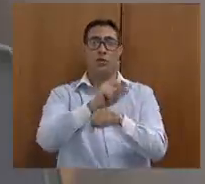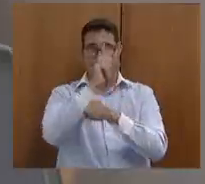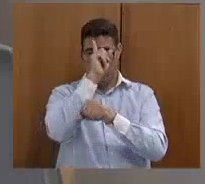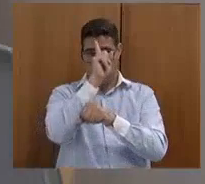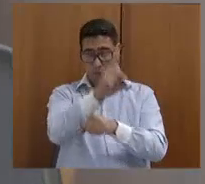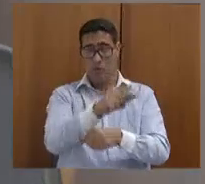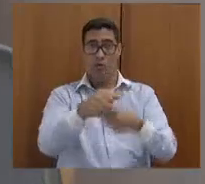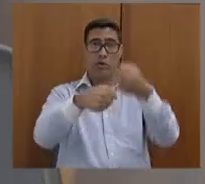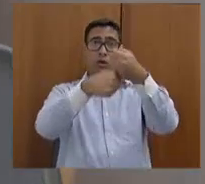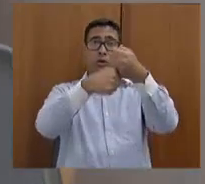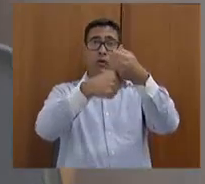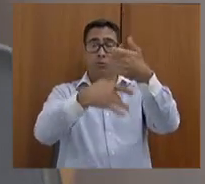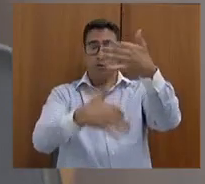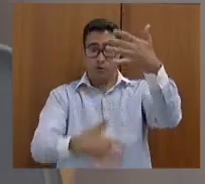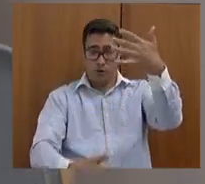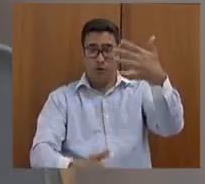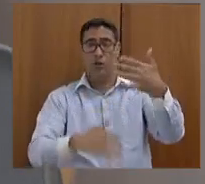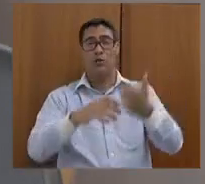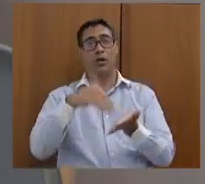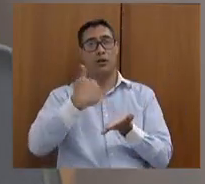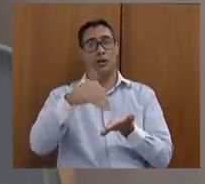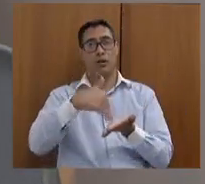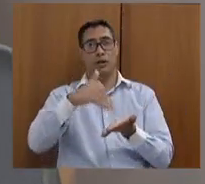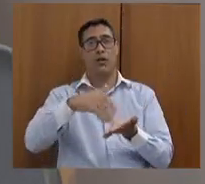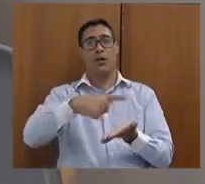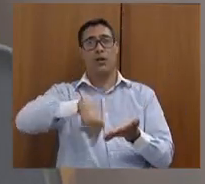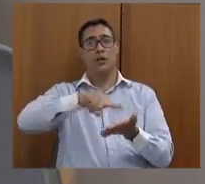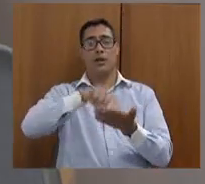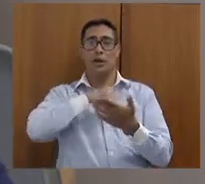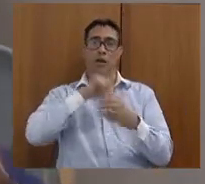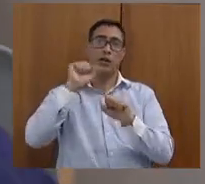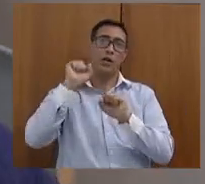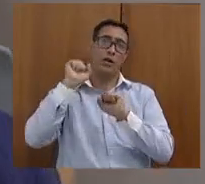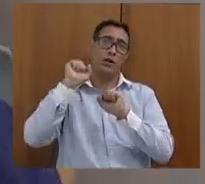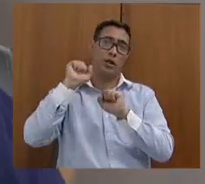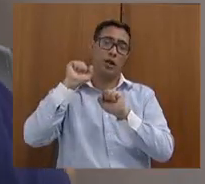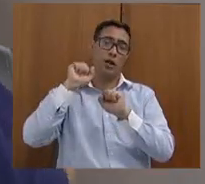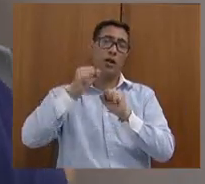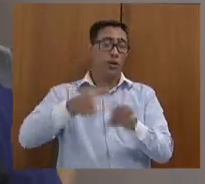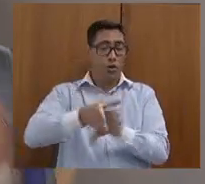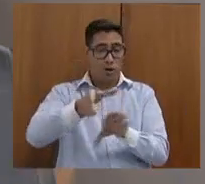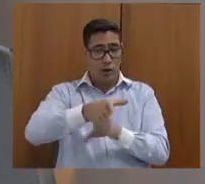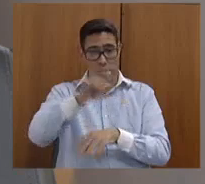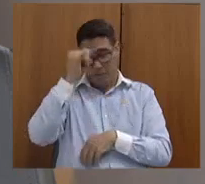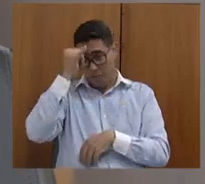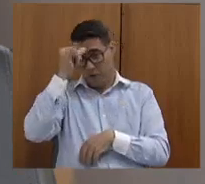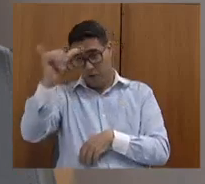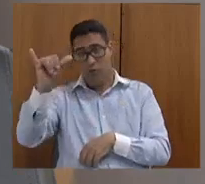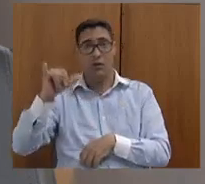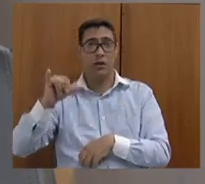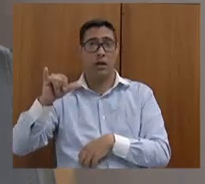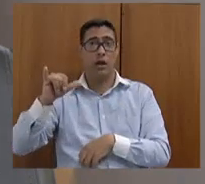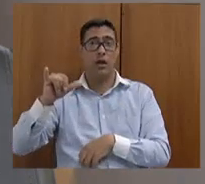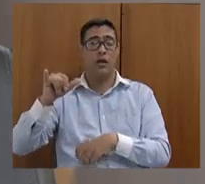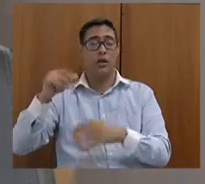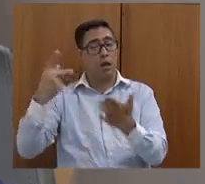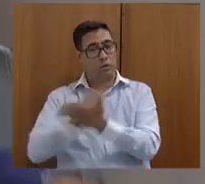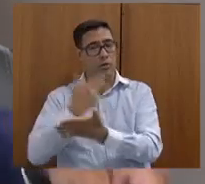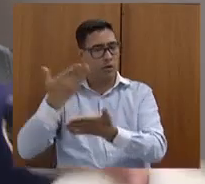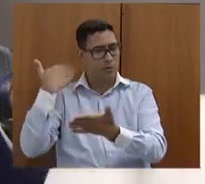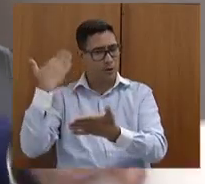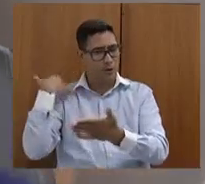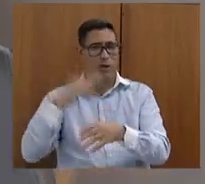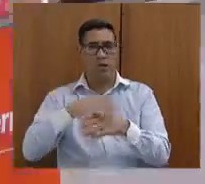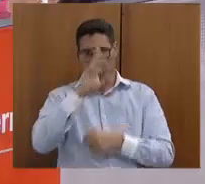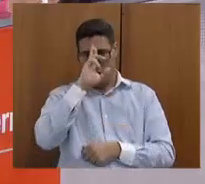que a secretaria esta educação está orientando para evitar exatamente o que a senhora disse o que acontecia no passado o diretor ficava